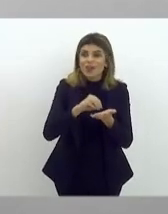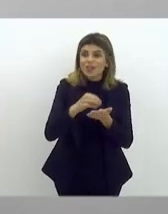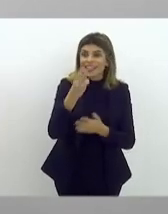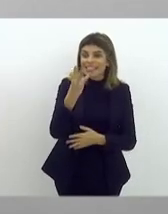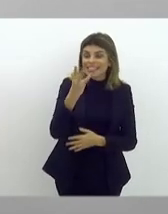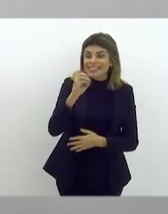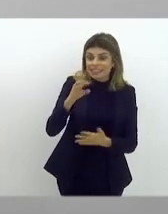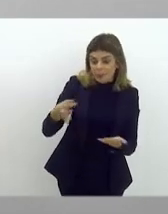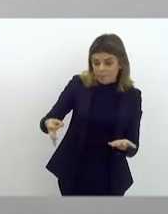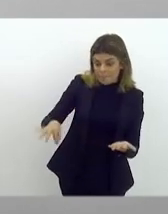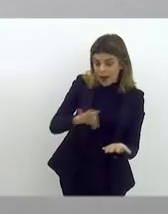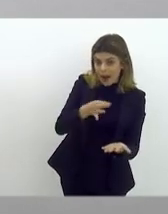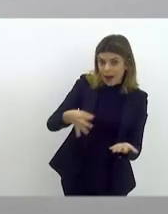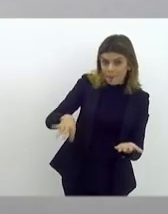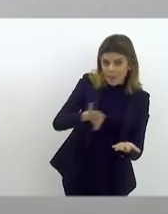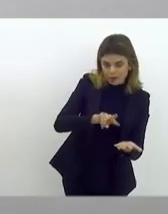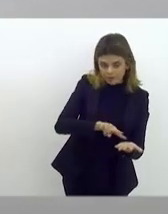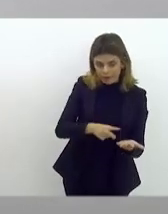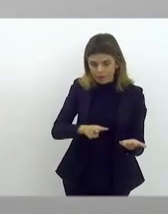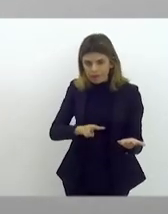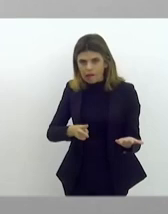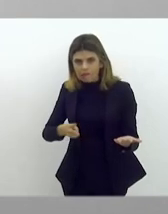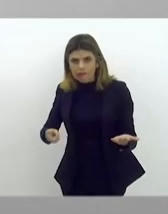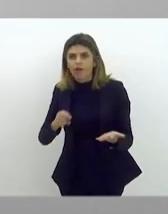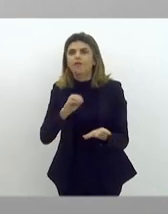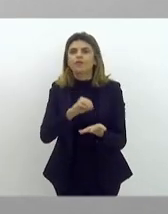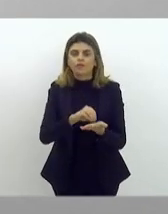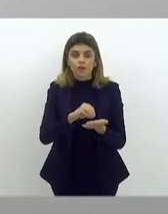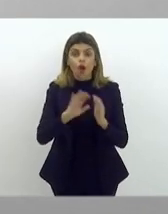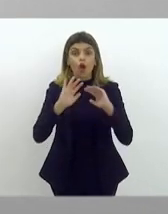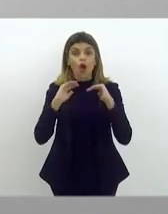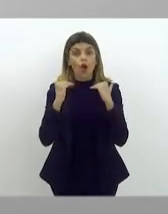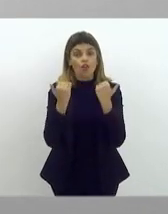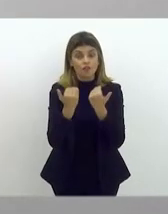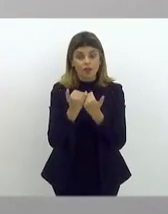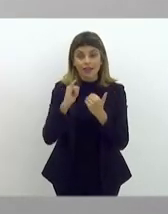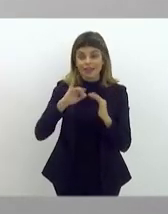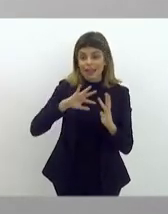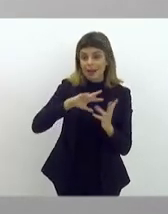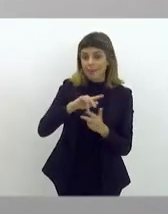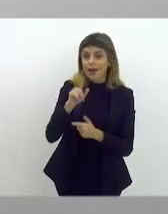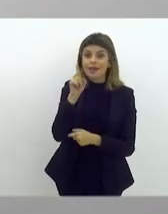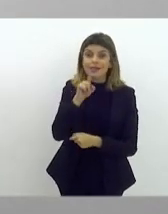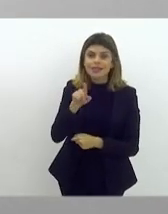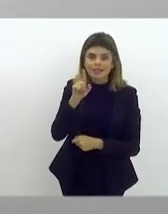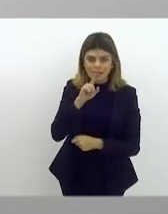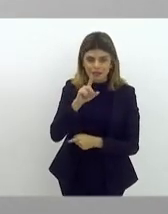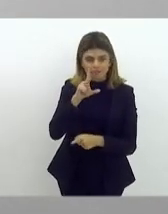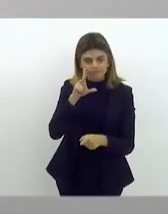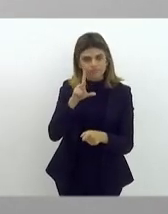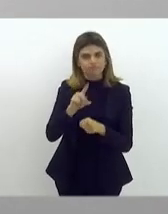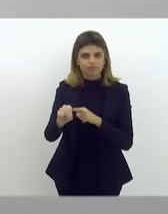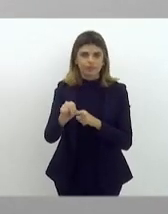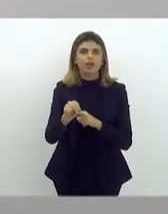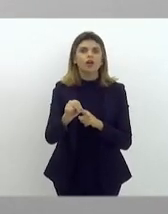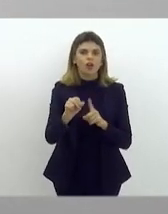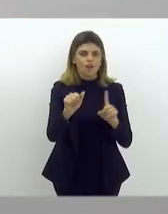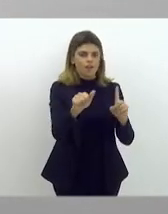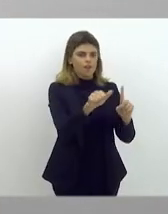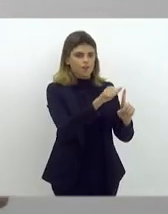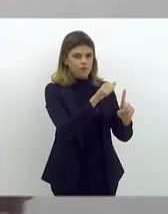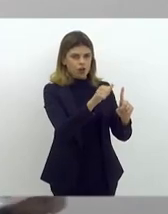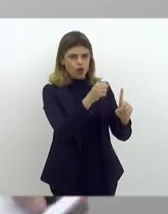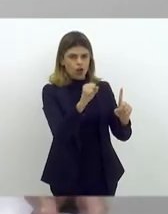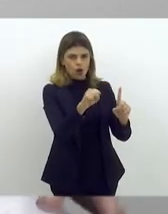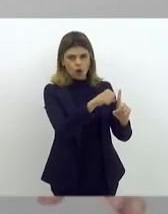para poder fazer a tradução tá que é a convenção inter-americana para prevenir punir radical violência contra mulher que